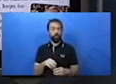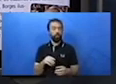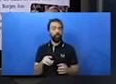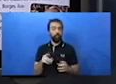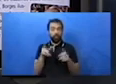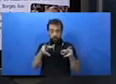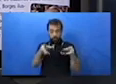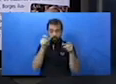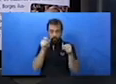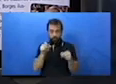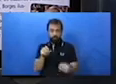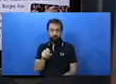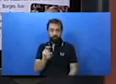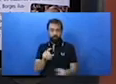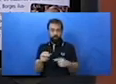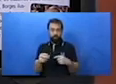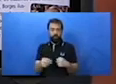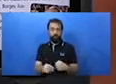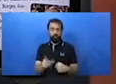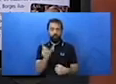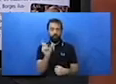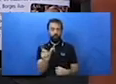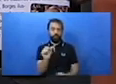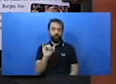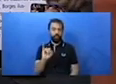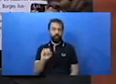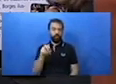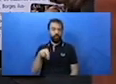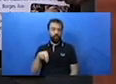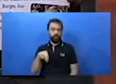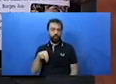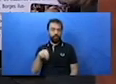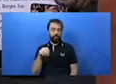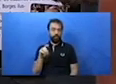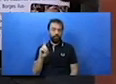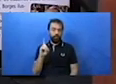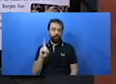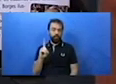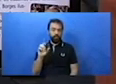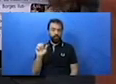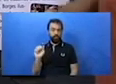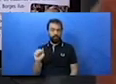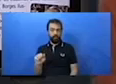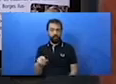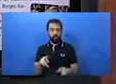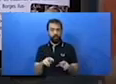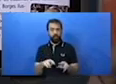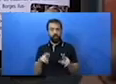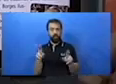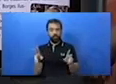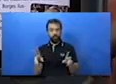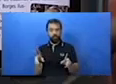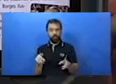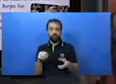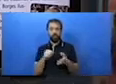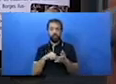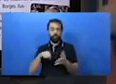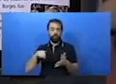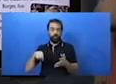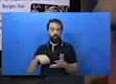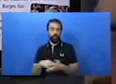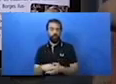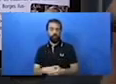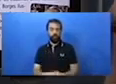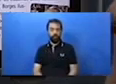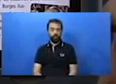ó, não está na maneira como a gente costuma falar, que seria ainda, tá bom? Isso tem um porquê, tá? No cordel